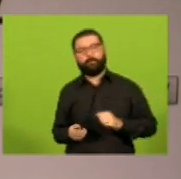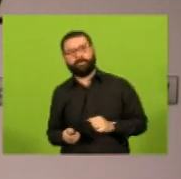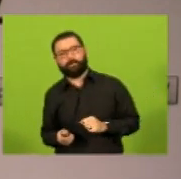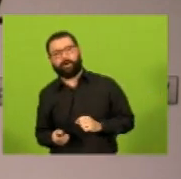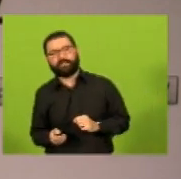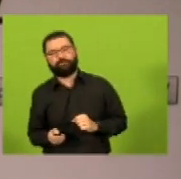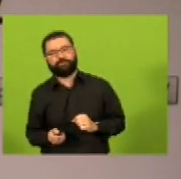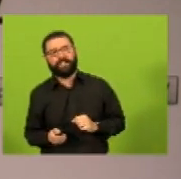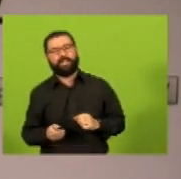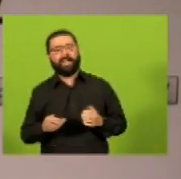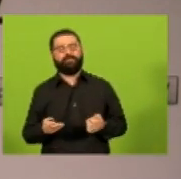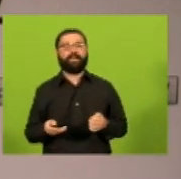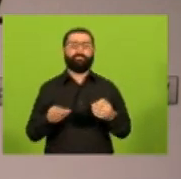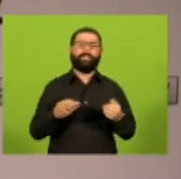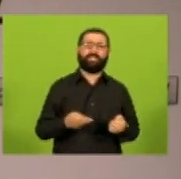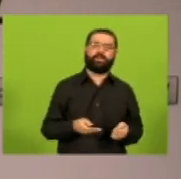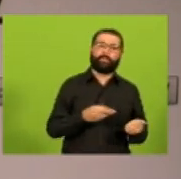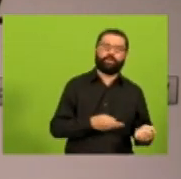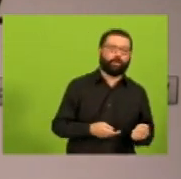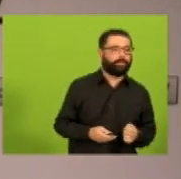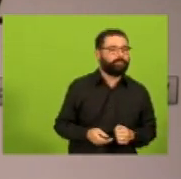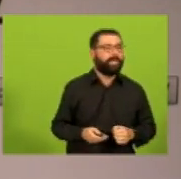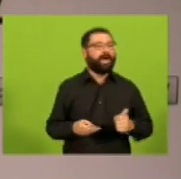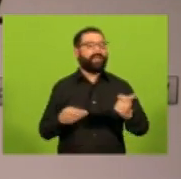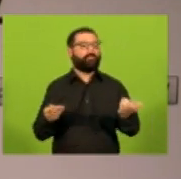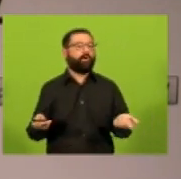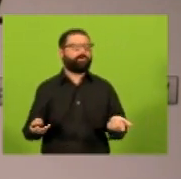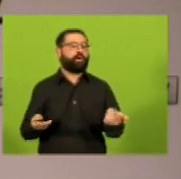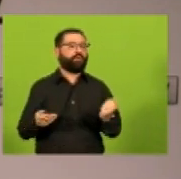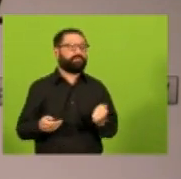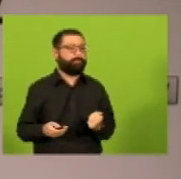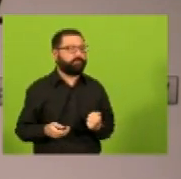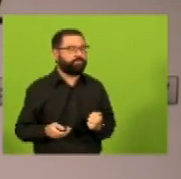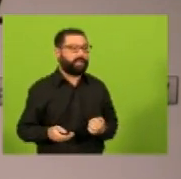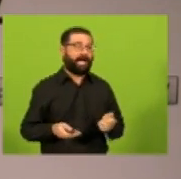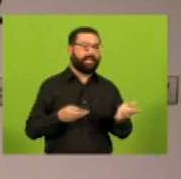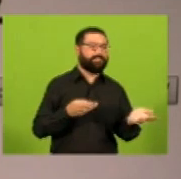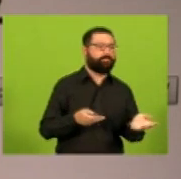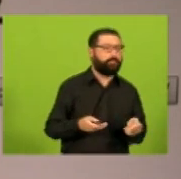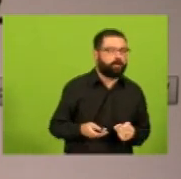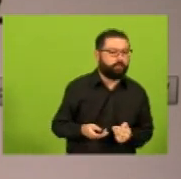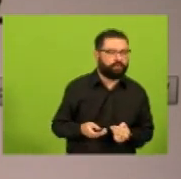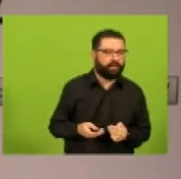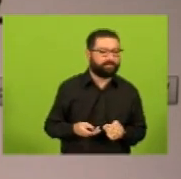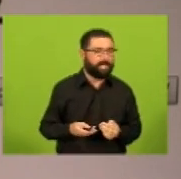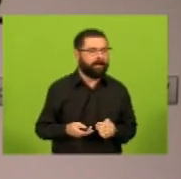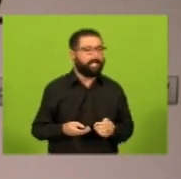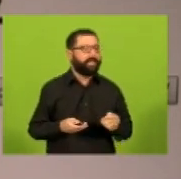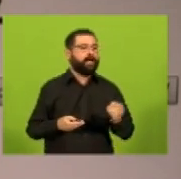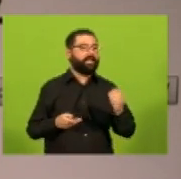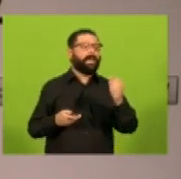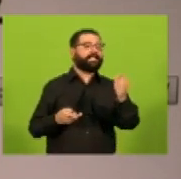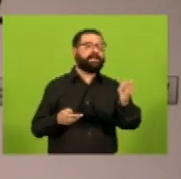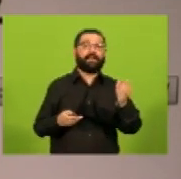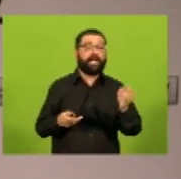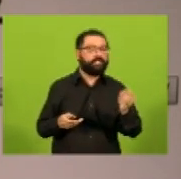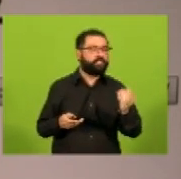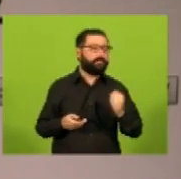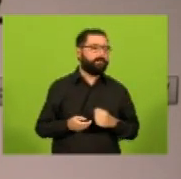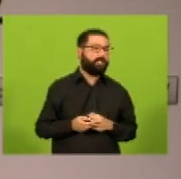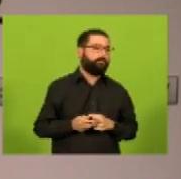grossa, extremamente grossa. E aí vai depender do produto. Aí quais produtos você pode usar? Esse bico que eu utilizei, ele